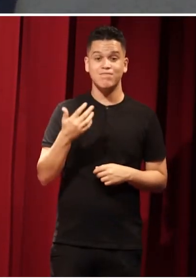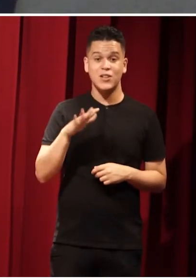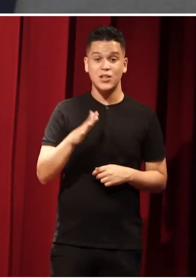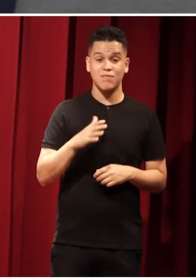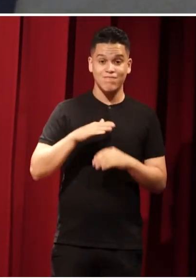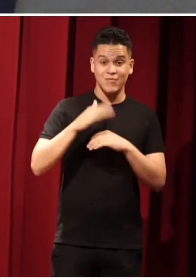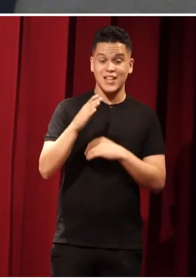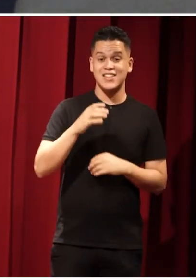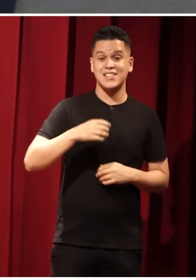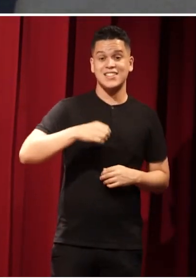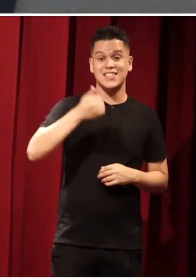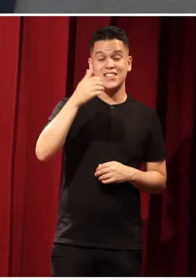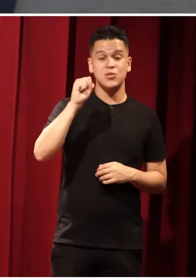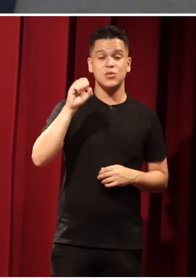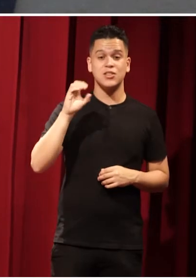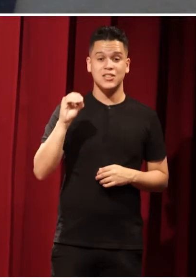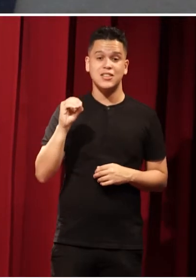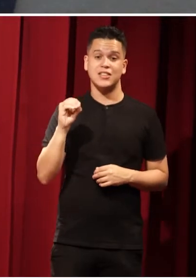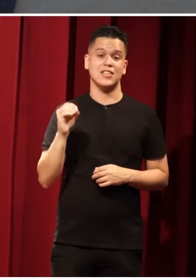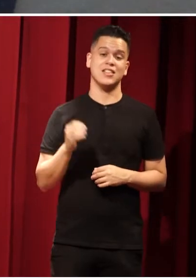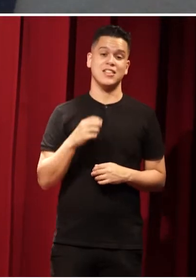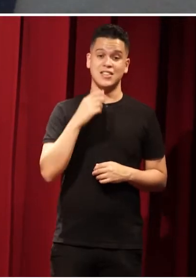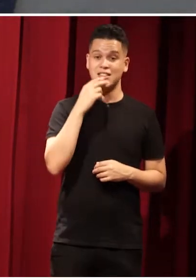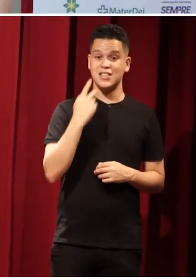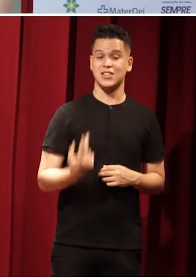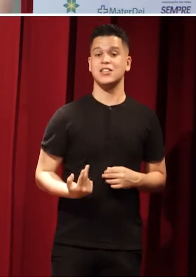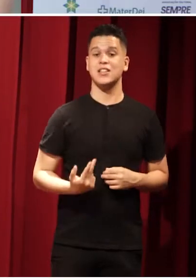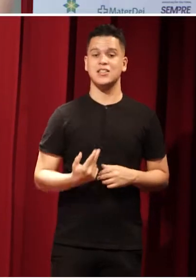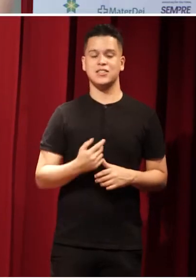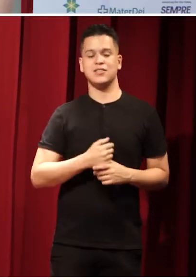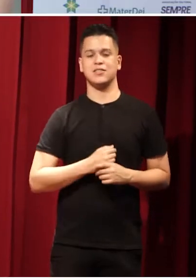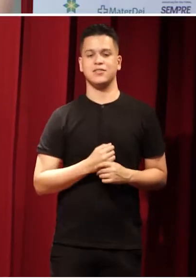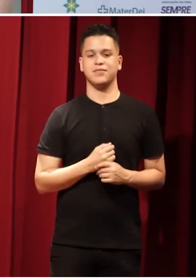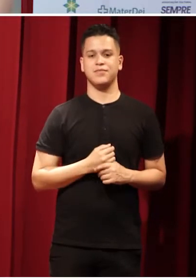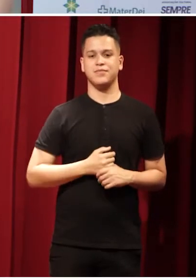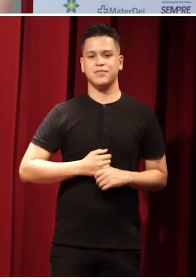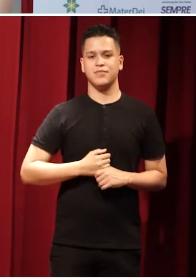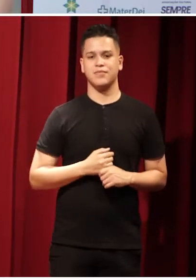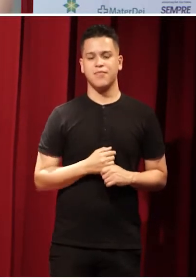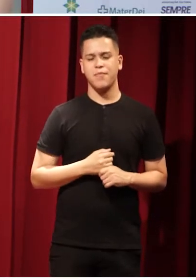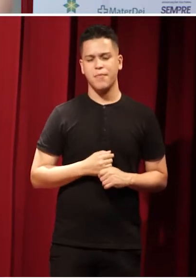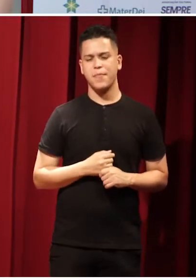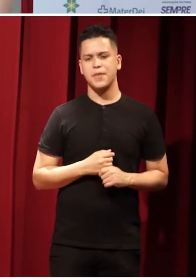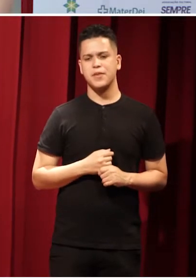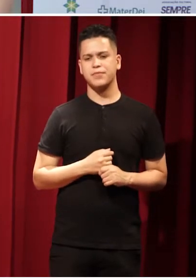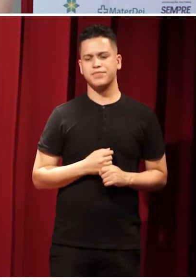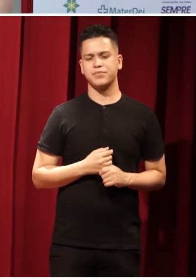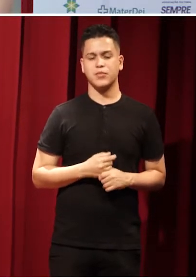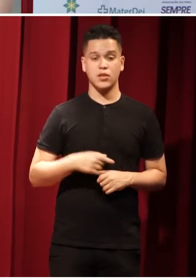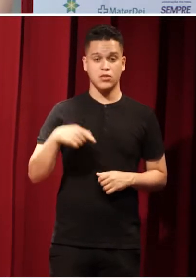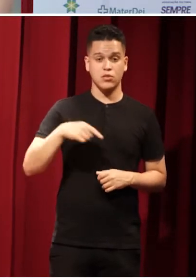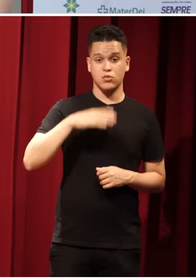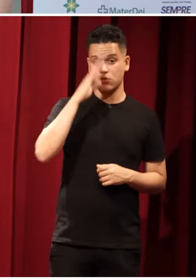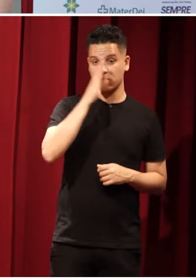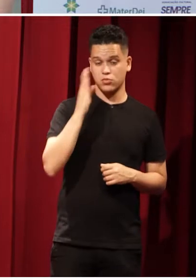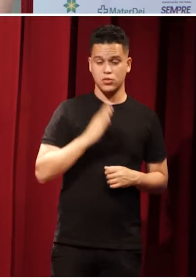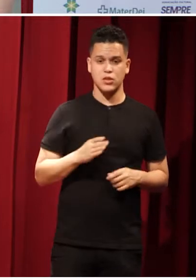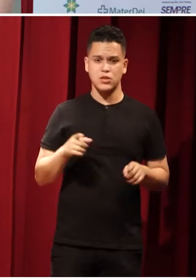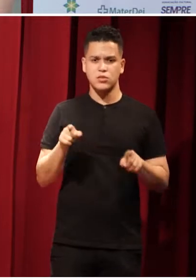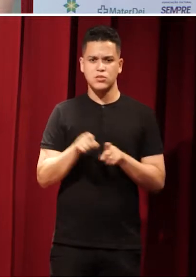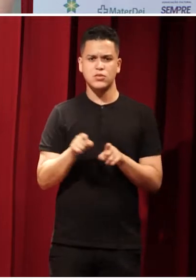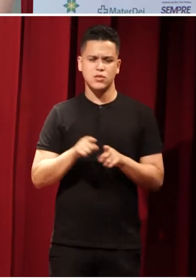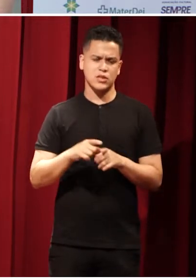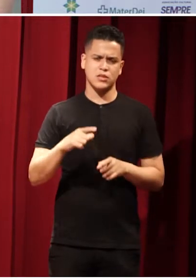180 idiomas. Um homem observa Só atentamente. o Brasil, em termos de povos não contactados, que é uma coisa